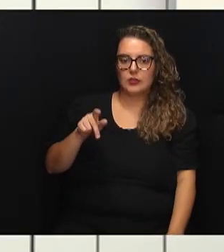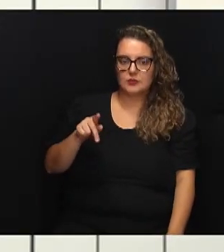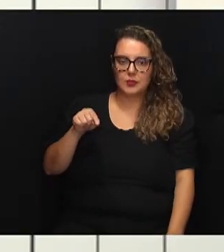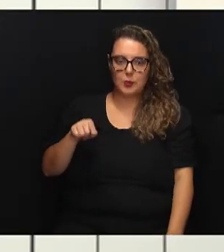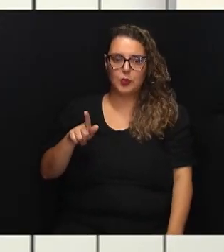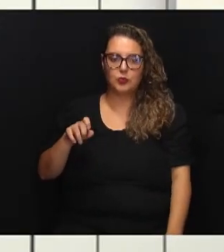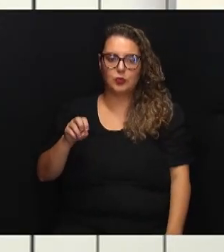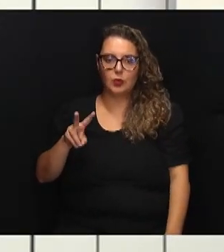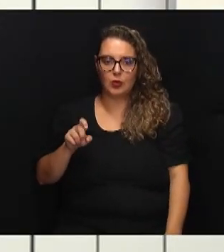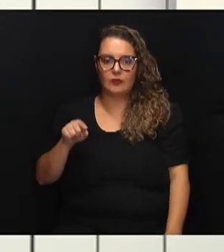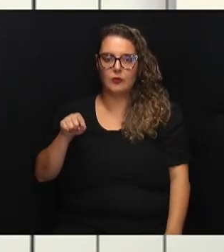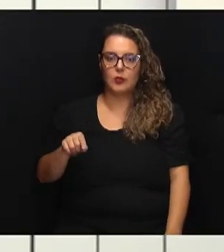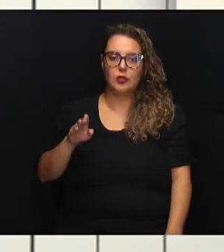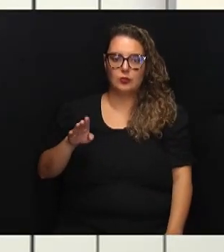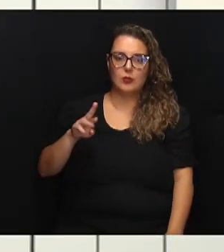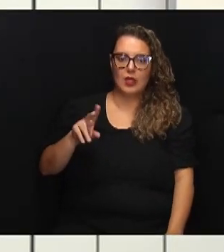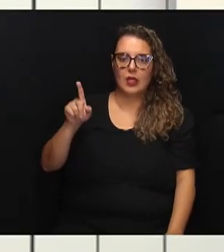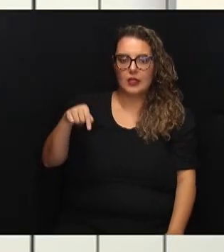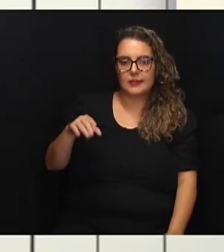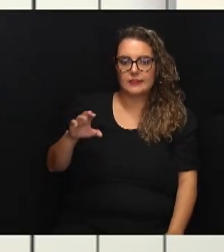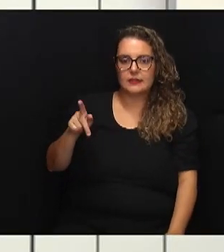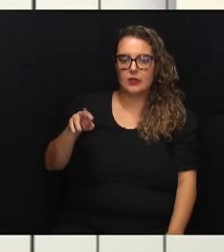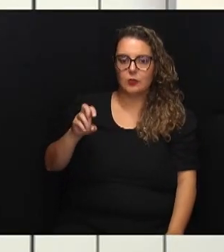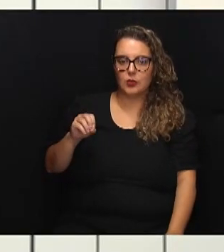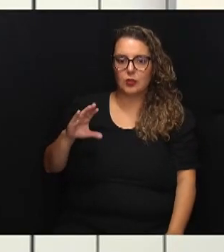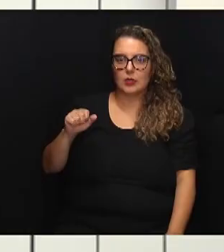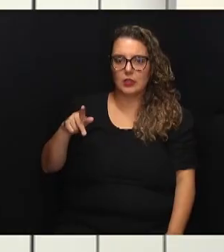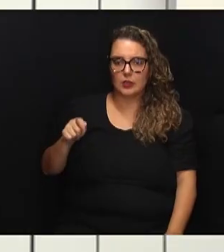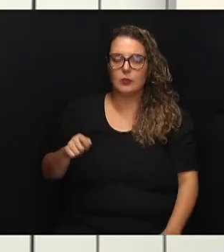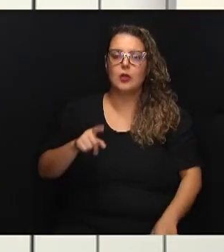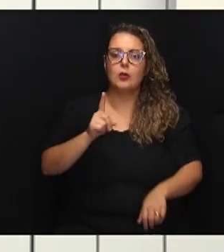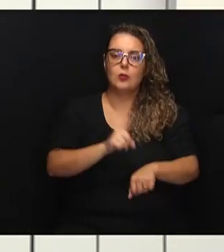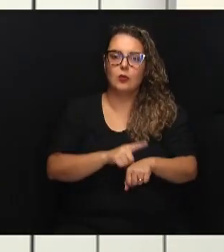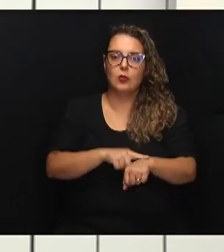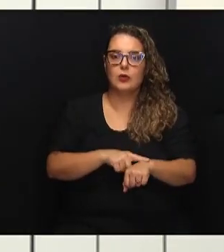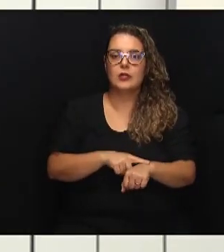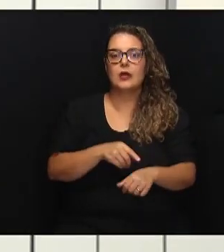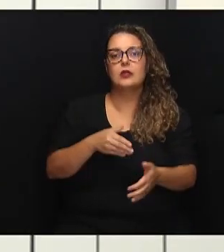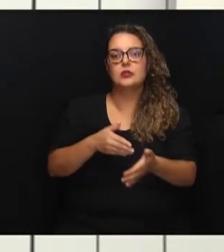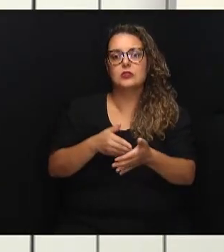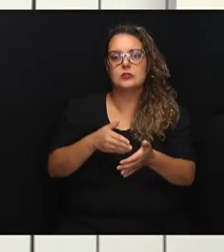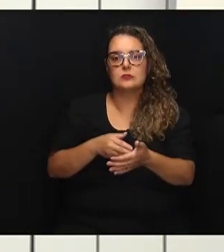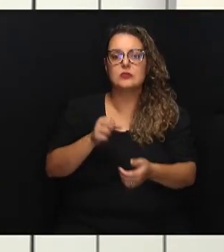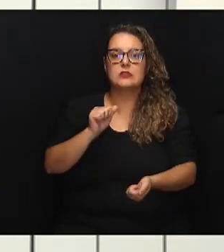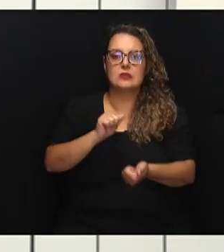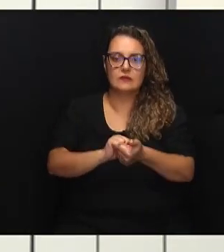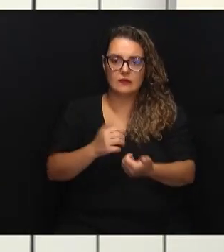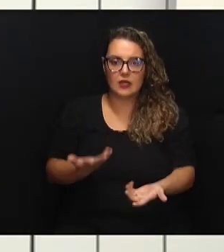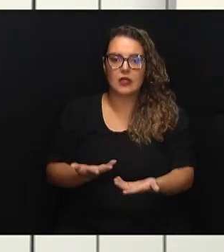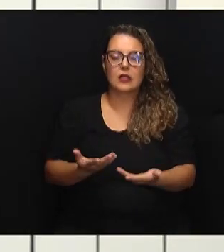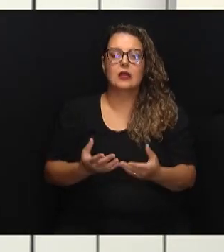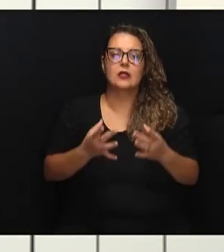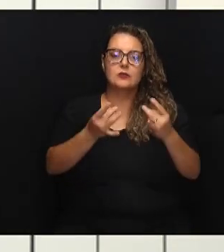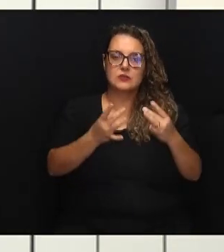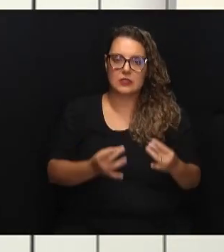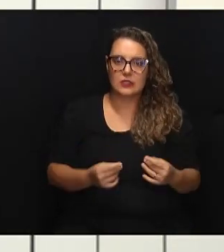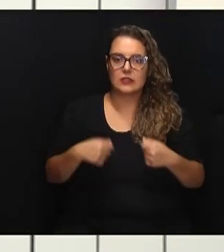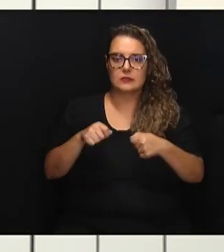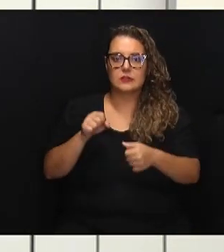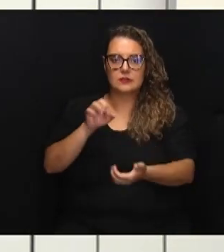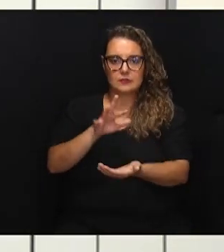FUMEC/CEPROCAMP e ver o horário e em qual dessas unidades os cursos estão aí